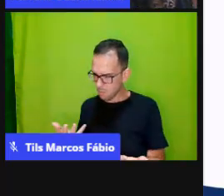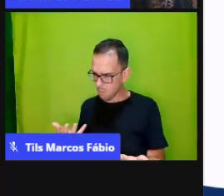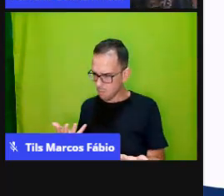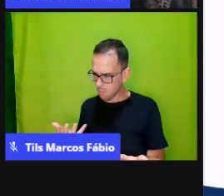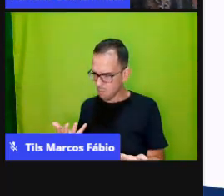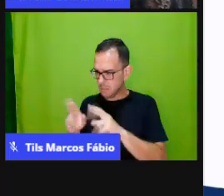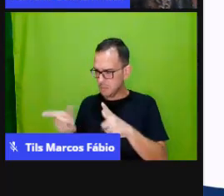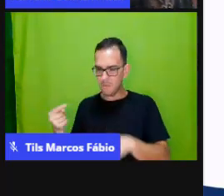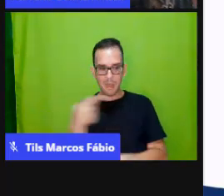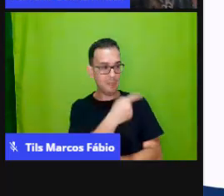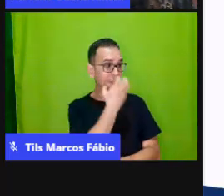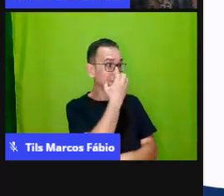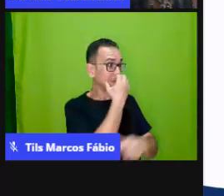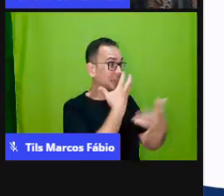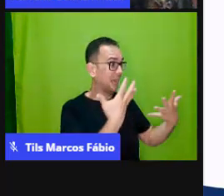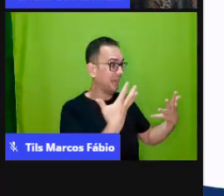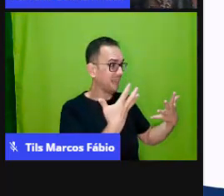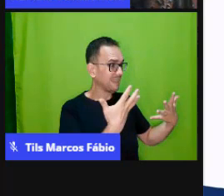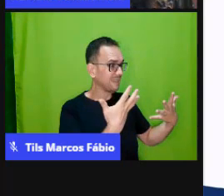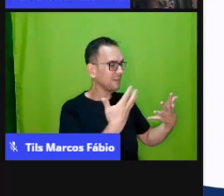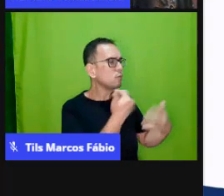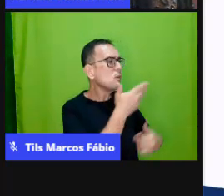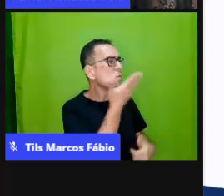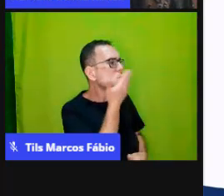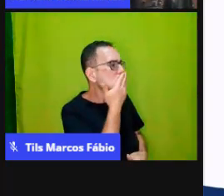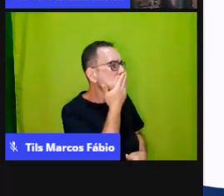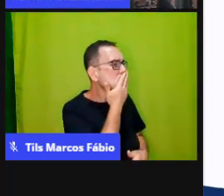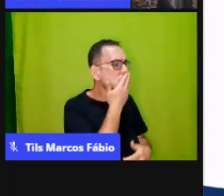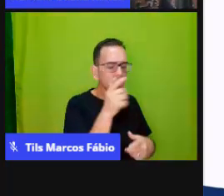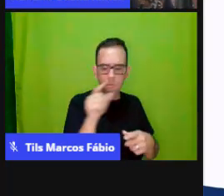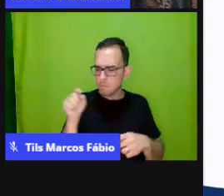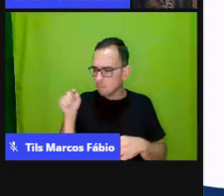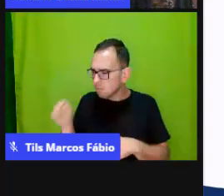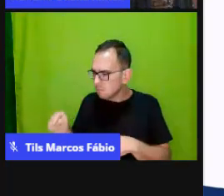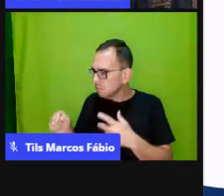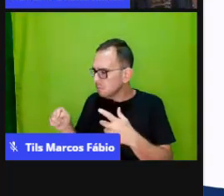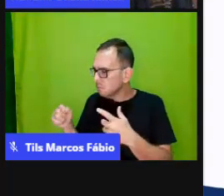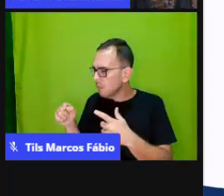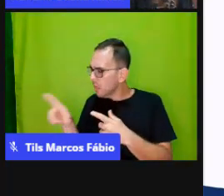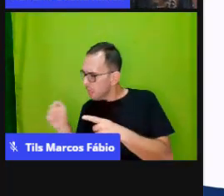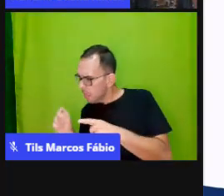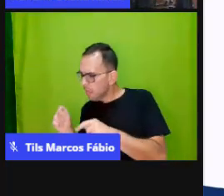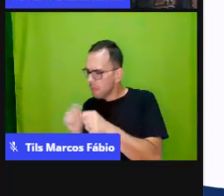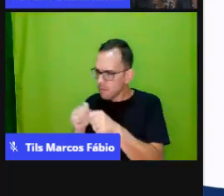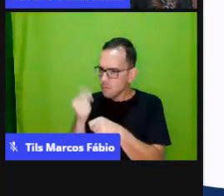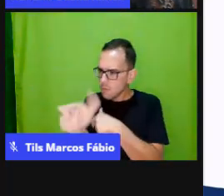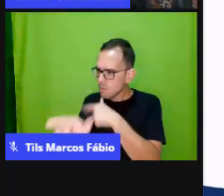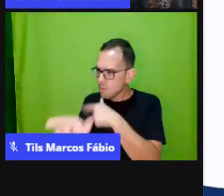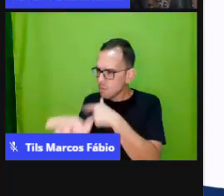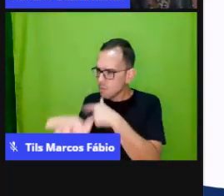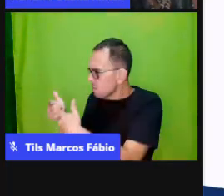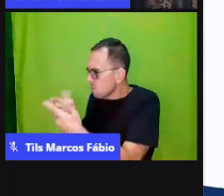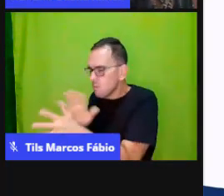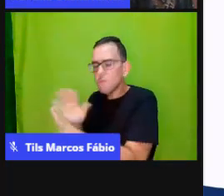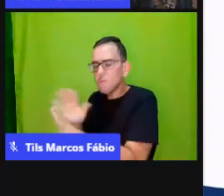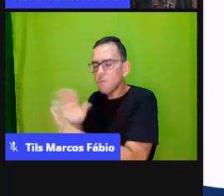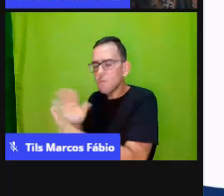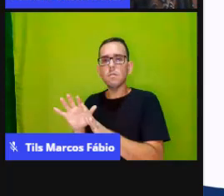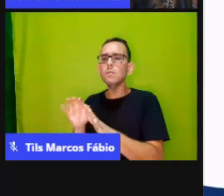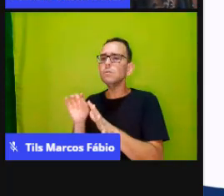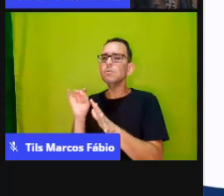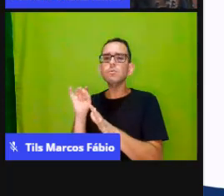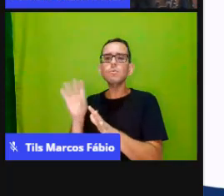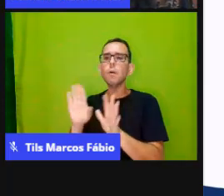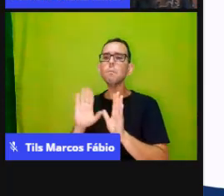dos cães, não houve uma seleção para que os gatos fizessem esse ou aquele trabalho, tá? Eles simplesmente estavam